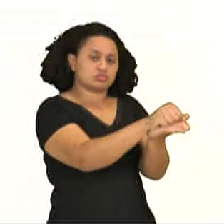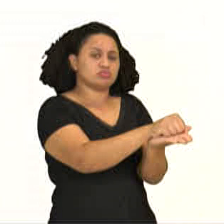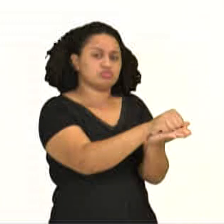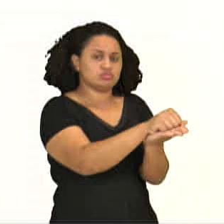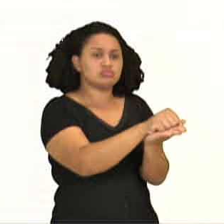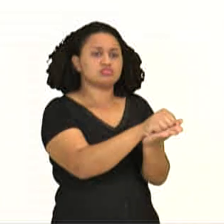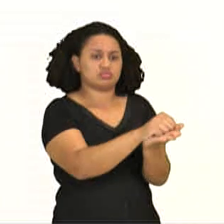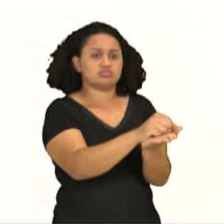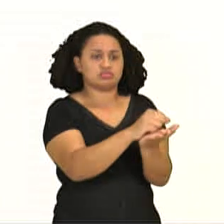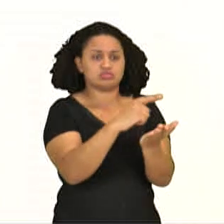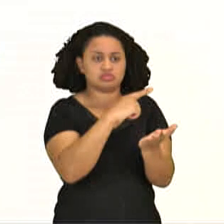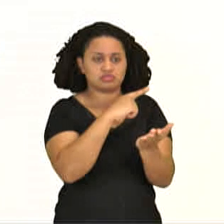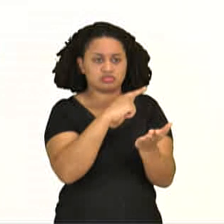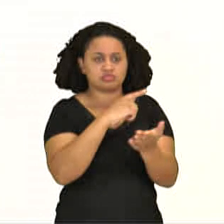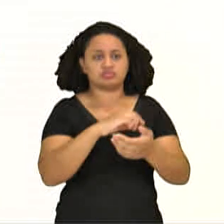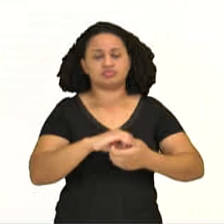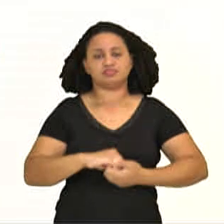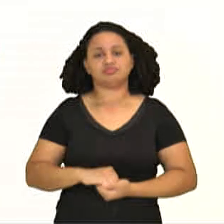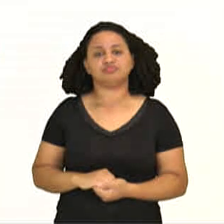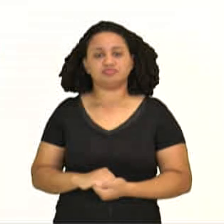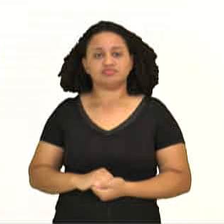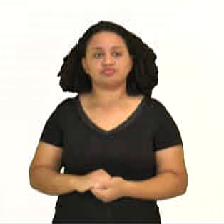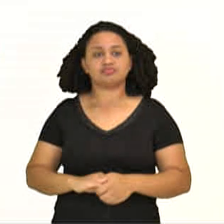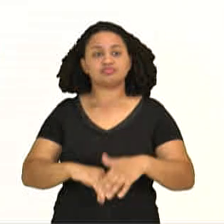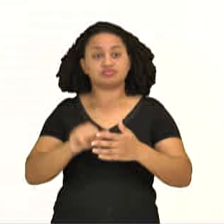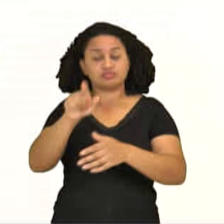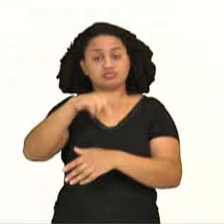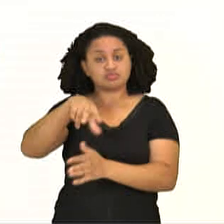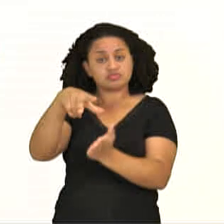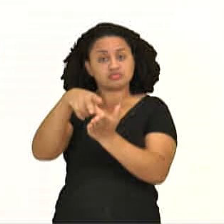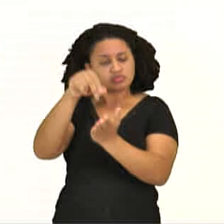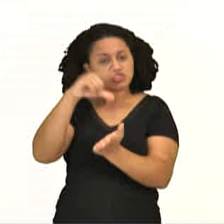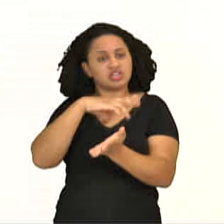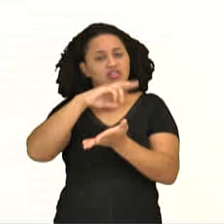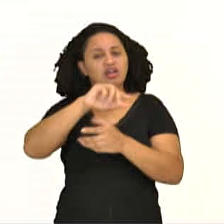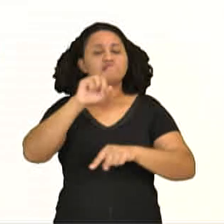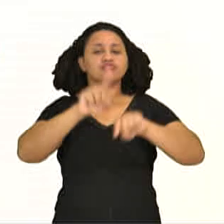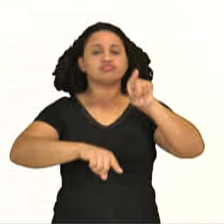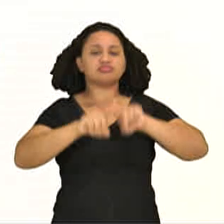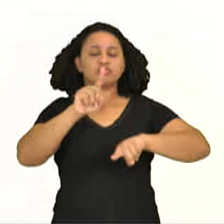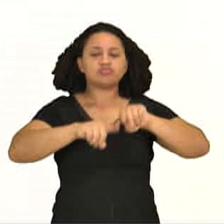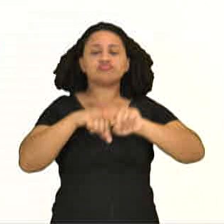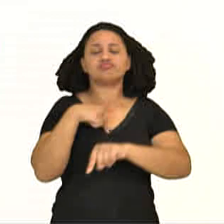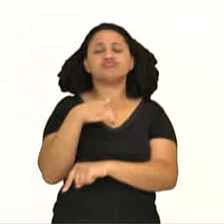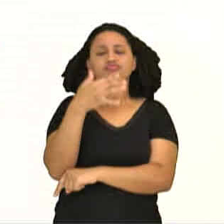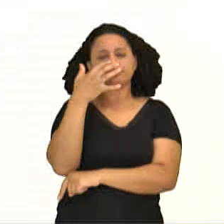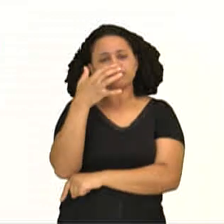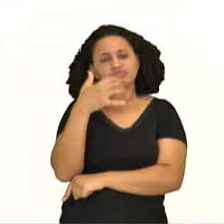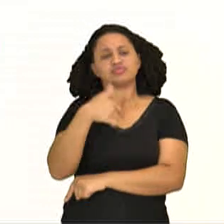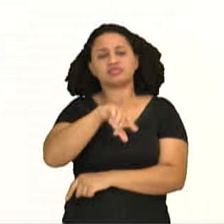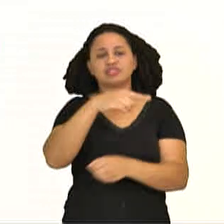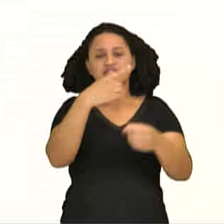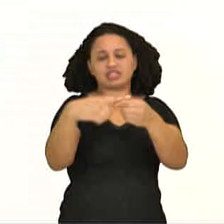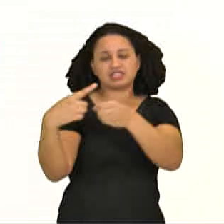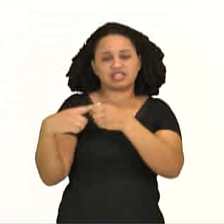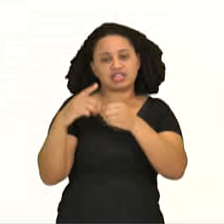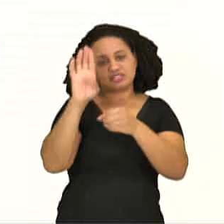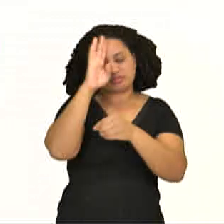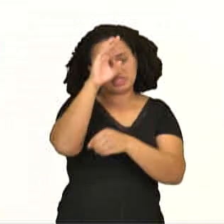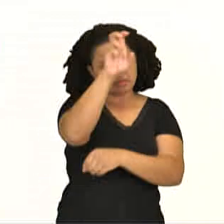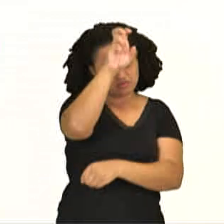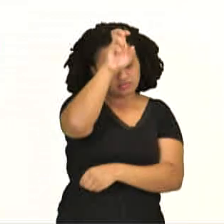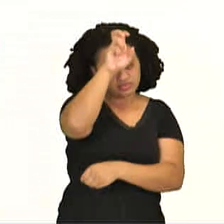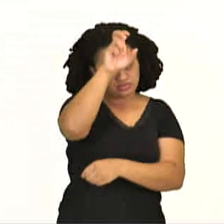25ª dinastia. De Kush vinham diversos produtos apreciados em Mênfis ou Tebas, que eram as principais cidades do Egito